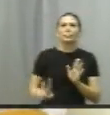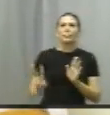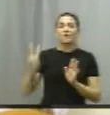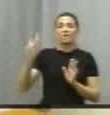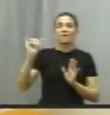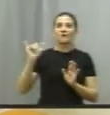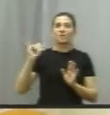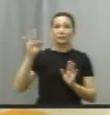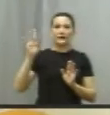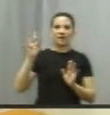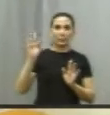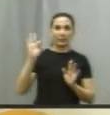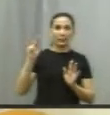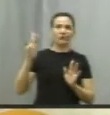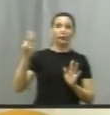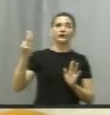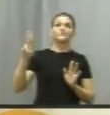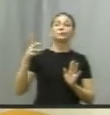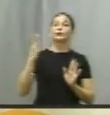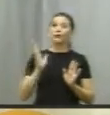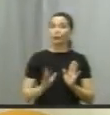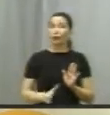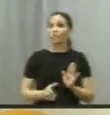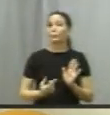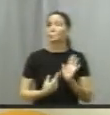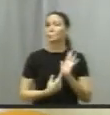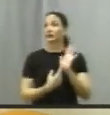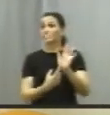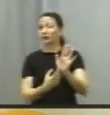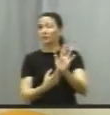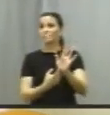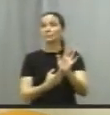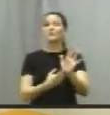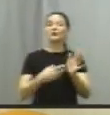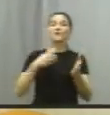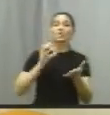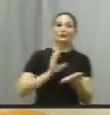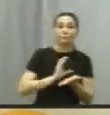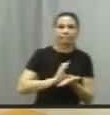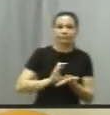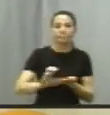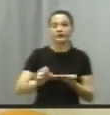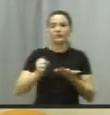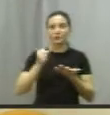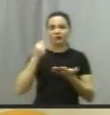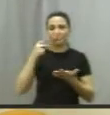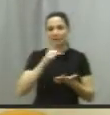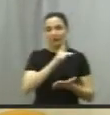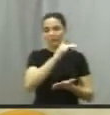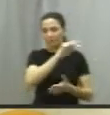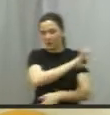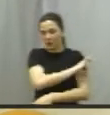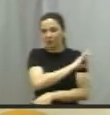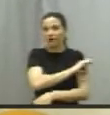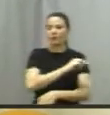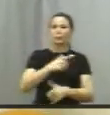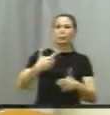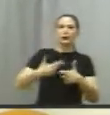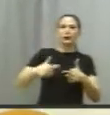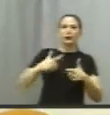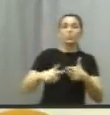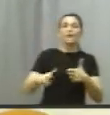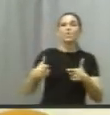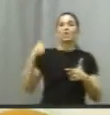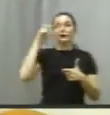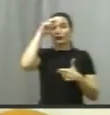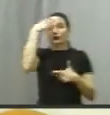justifica. Porque ele hoje foi apresentado para contribuir para que a prefeitura busque resolver os problemas da dificuldade